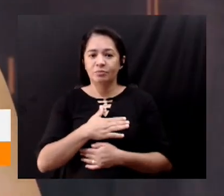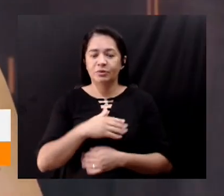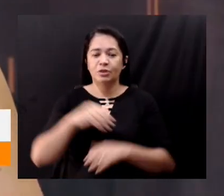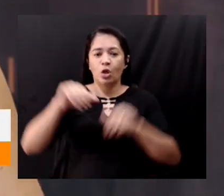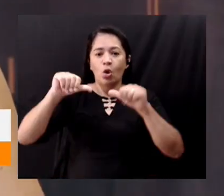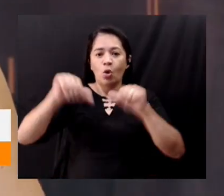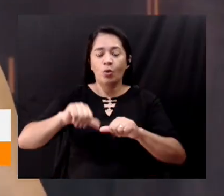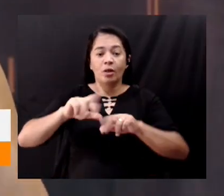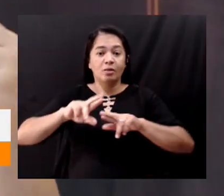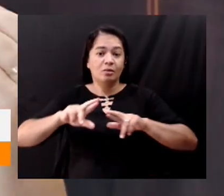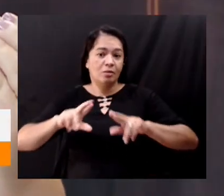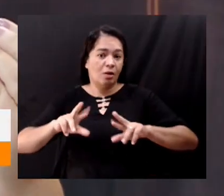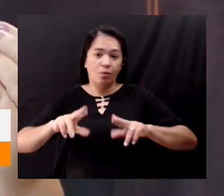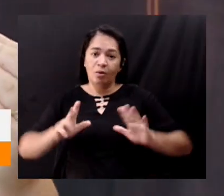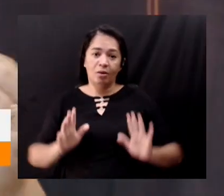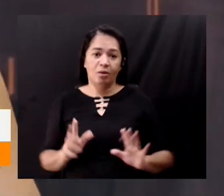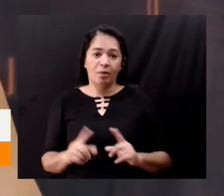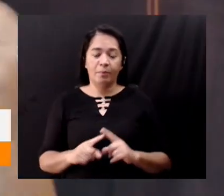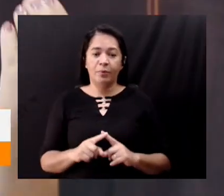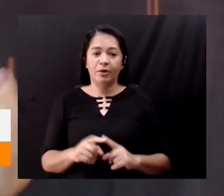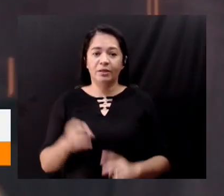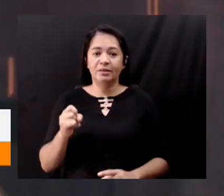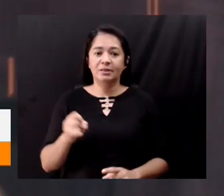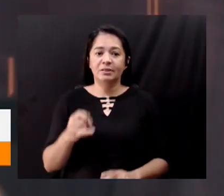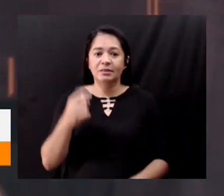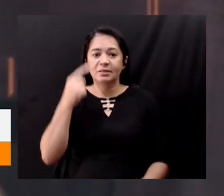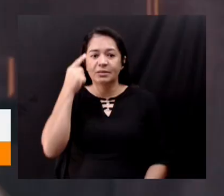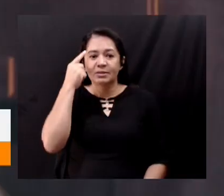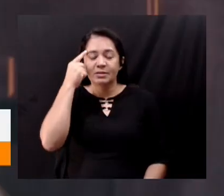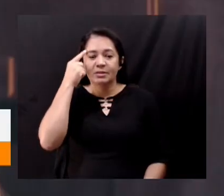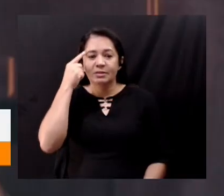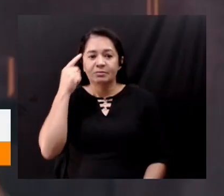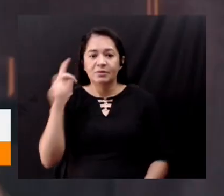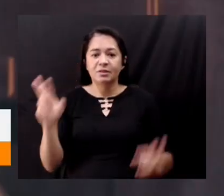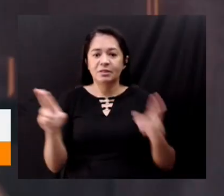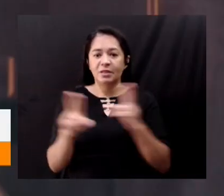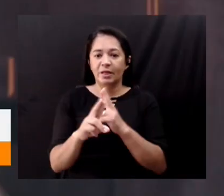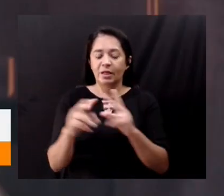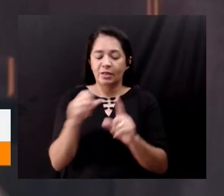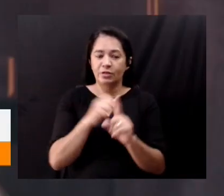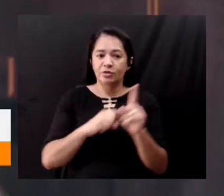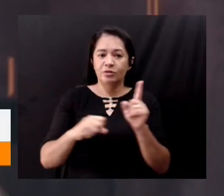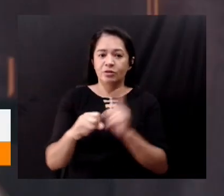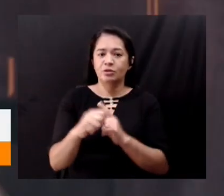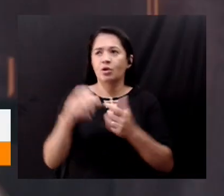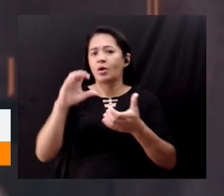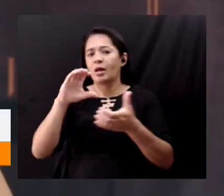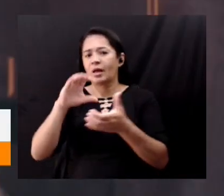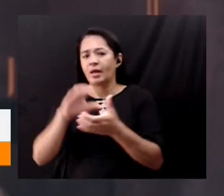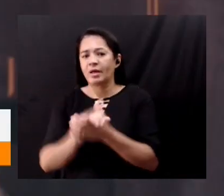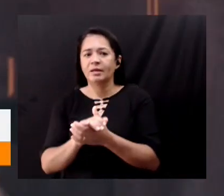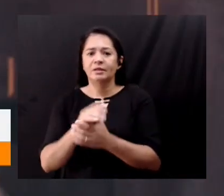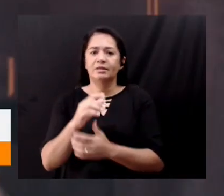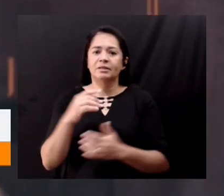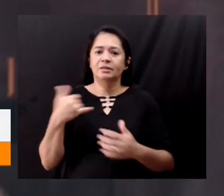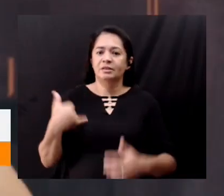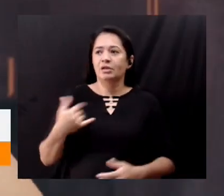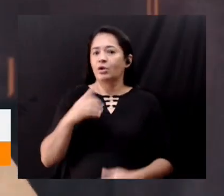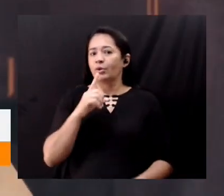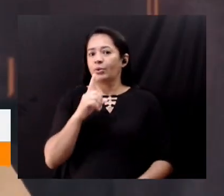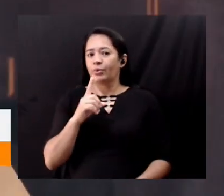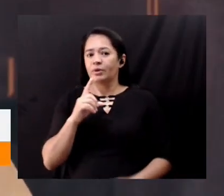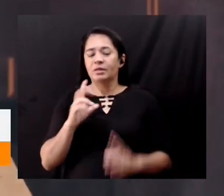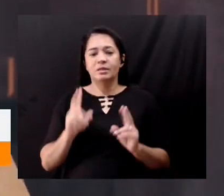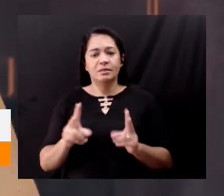parar para pensar nas principais relações sociais que a gente tem, um casamento, um aniversário, uma confraternização, é sempre direcionado